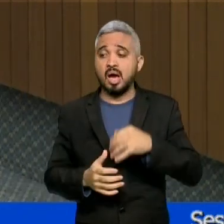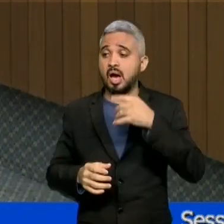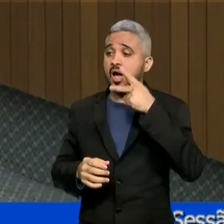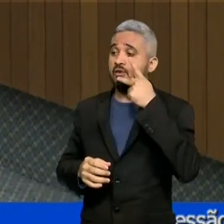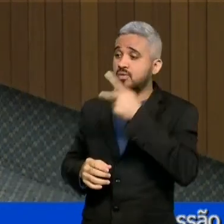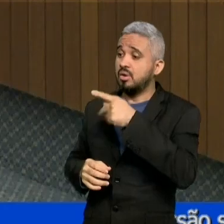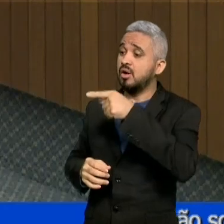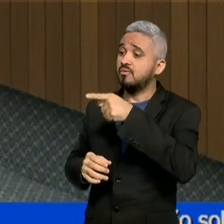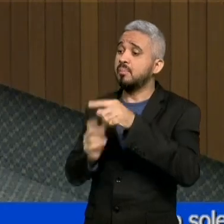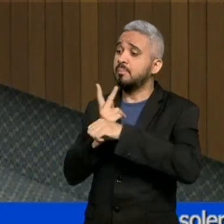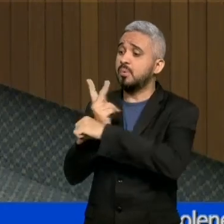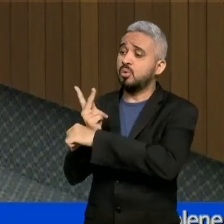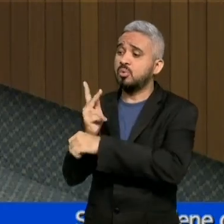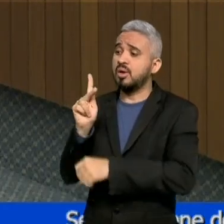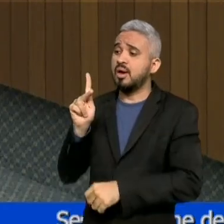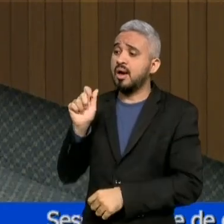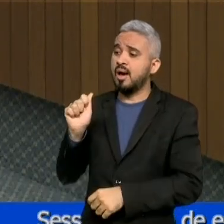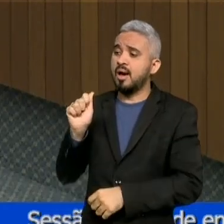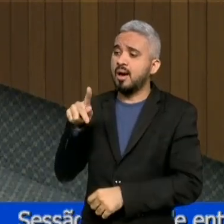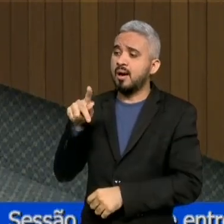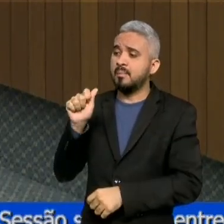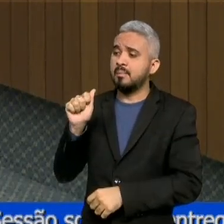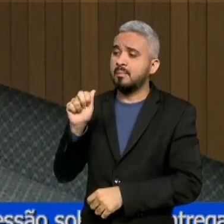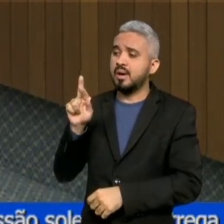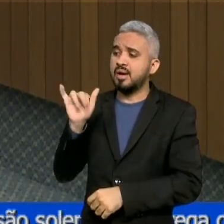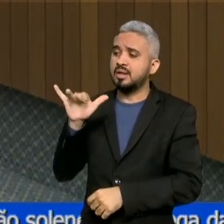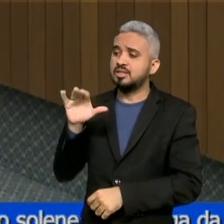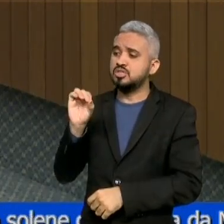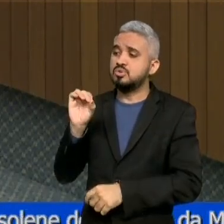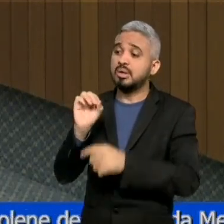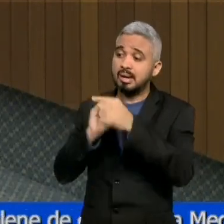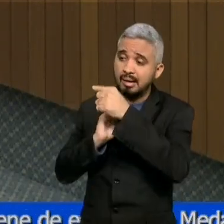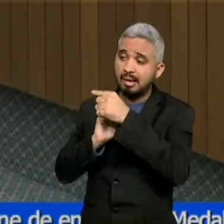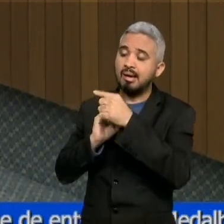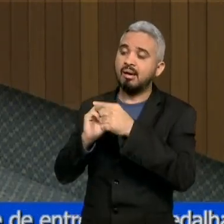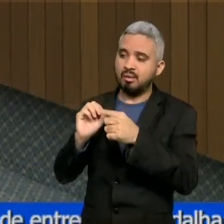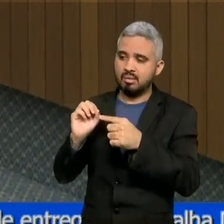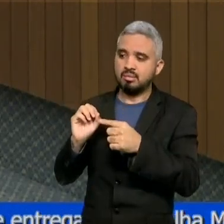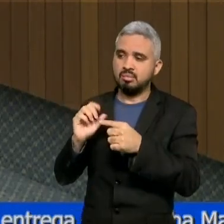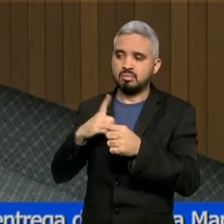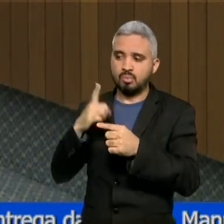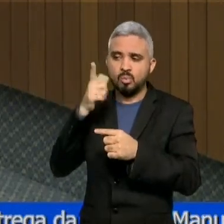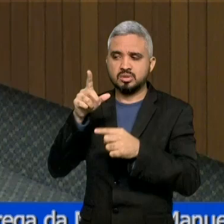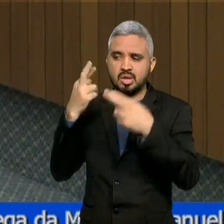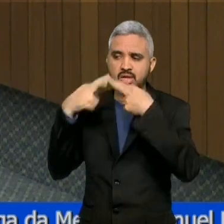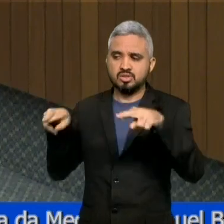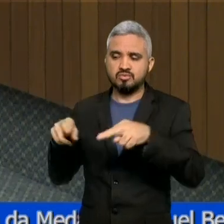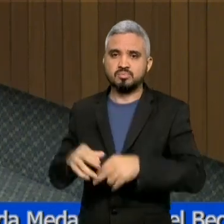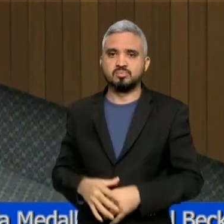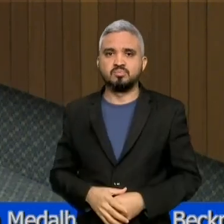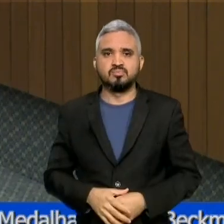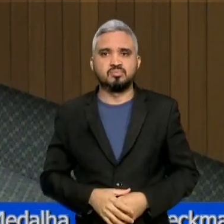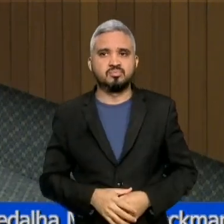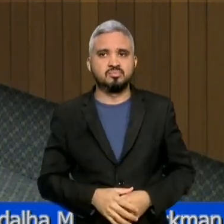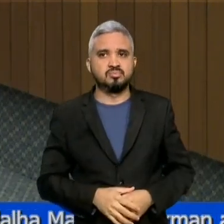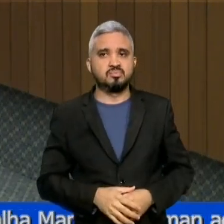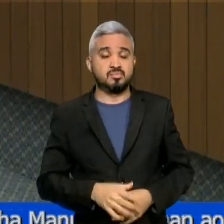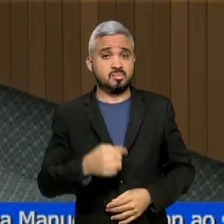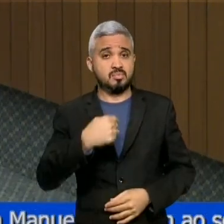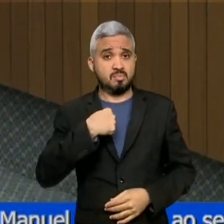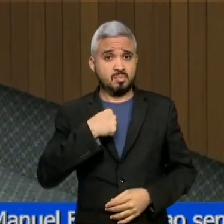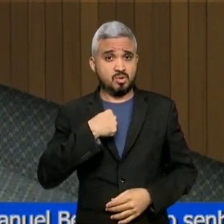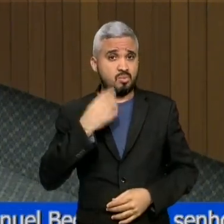fui lá. Cheguei lá, encontro Aparício, meus cabelos bem pretos na época, mas Aparício já careca, né?